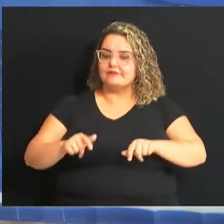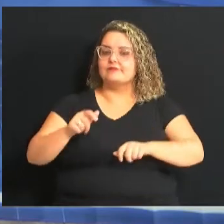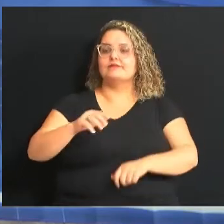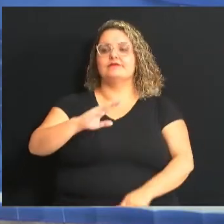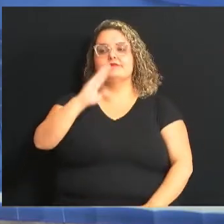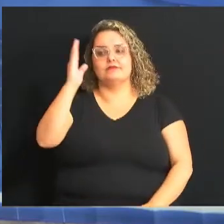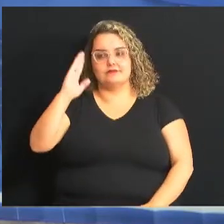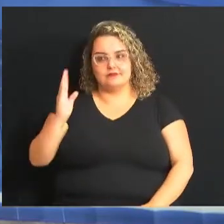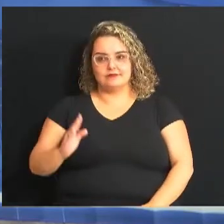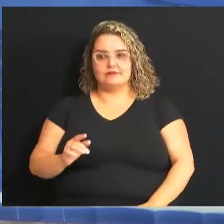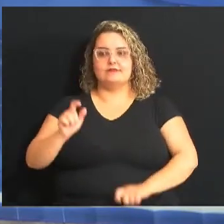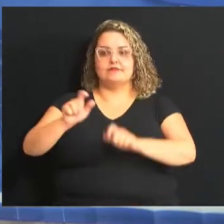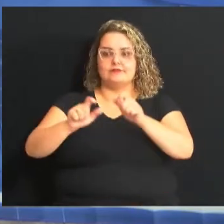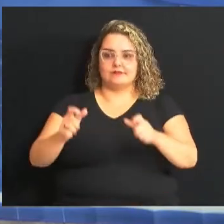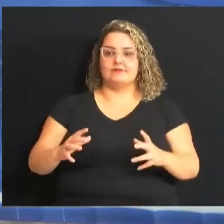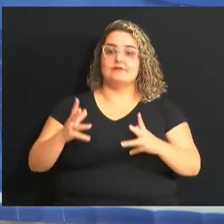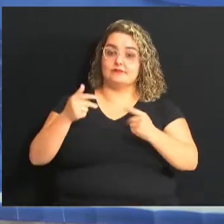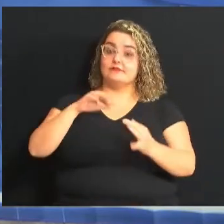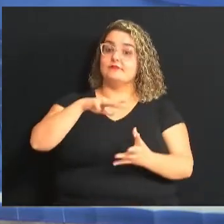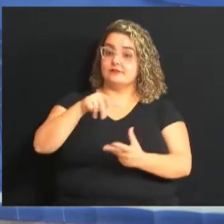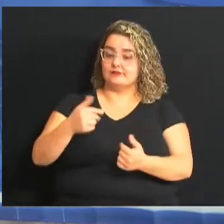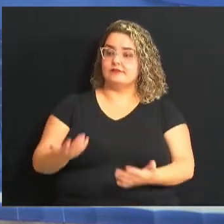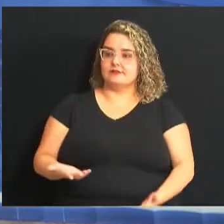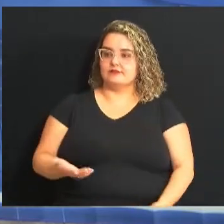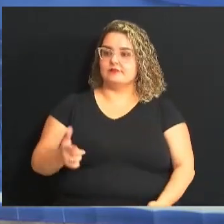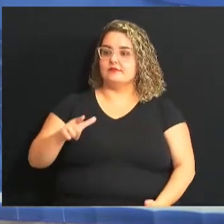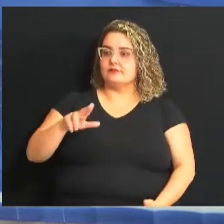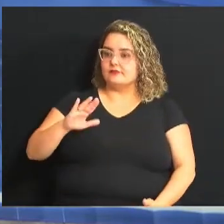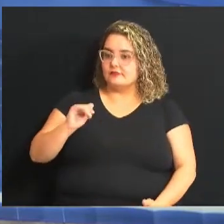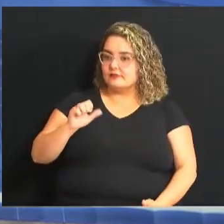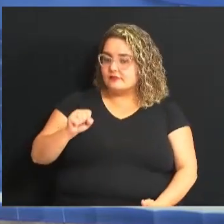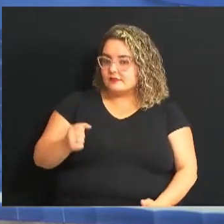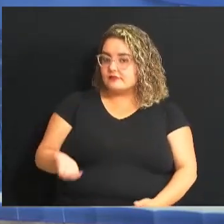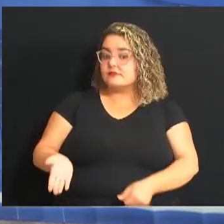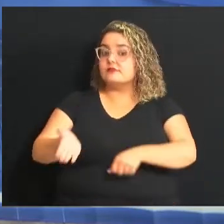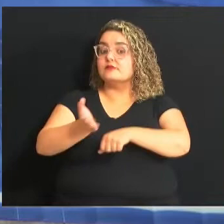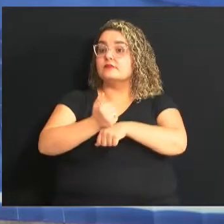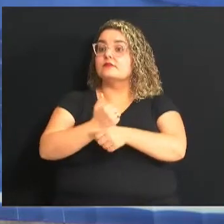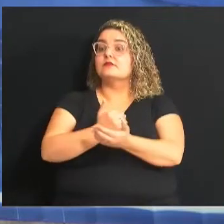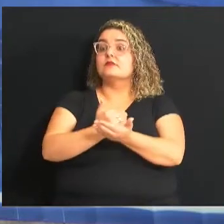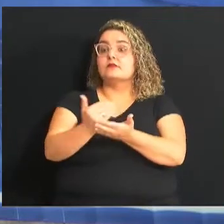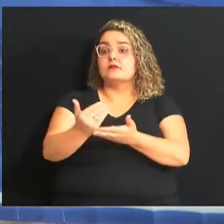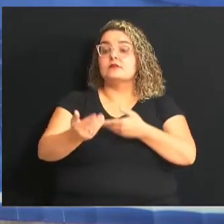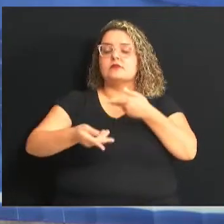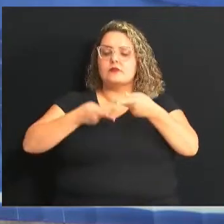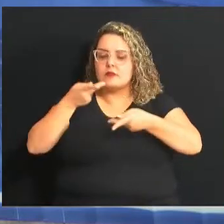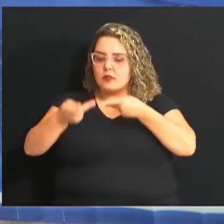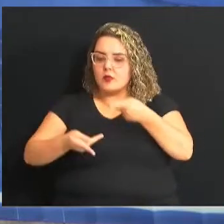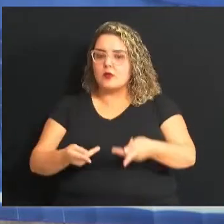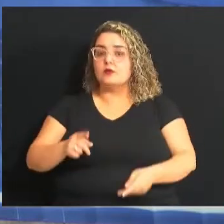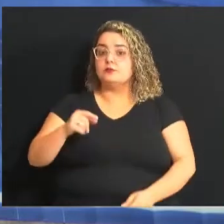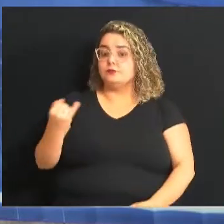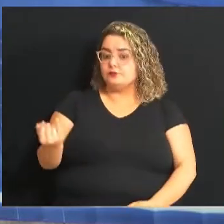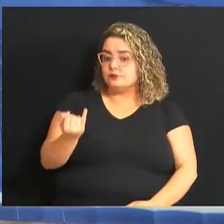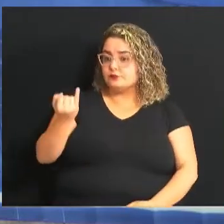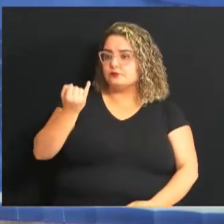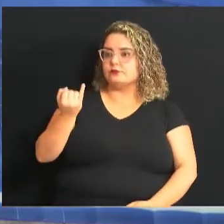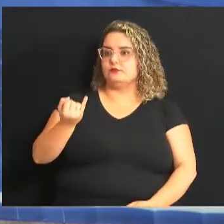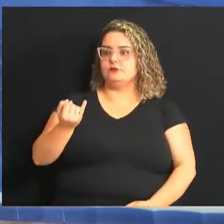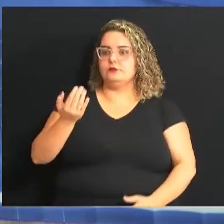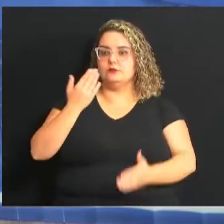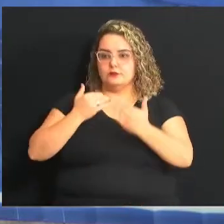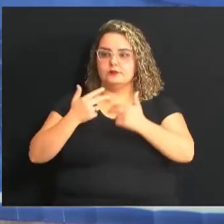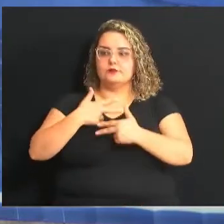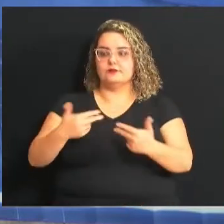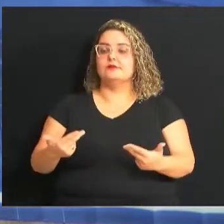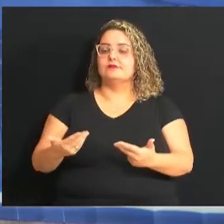e pessoas também do mundo todo. Lucas, antes da gente começar a falar um pouquinho sobre a importância da alimentação, eu quero agradecer